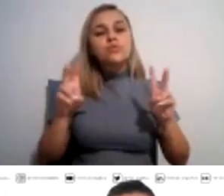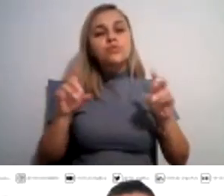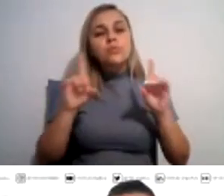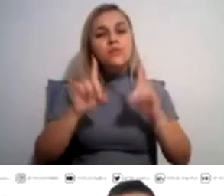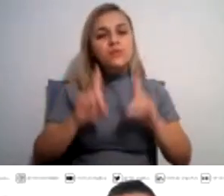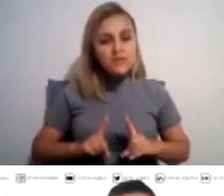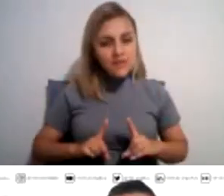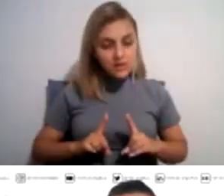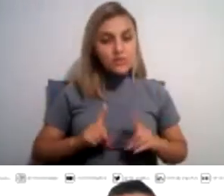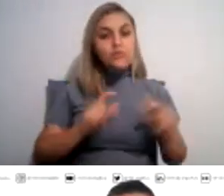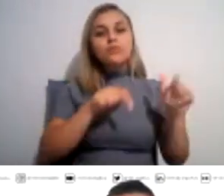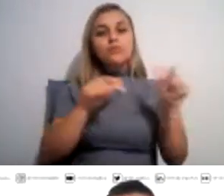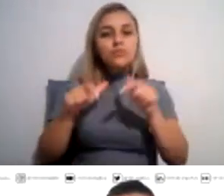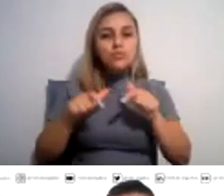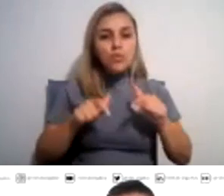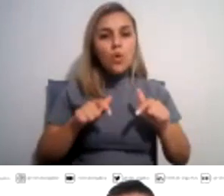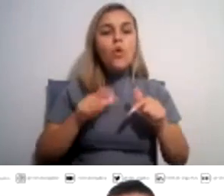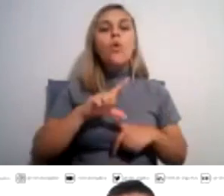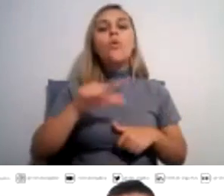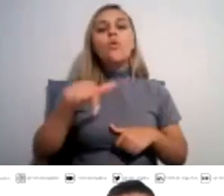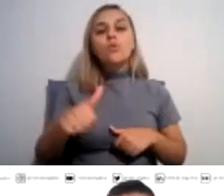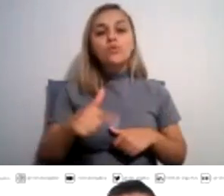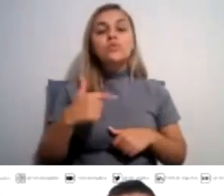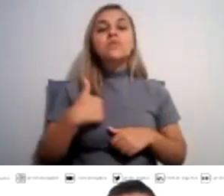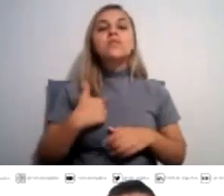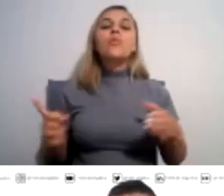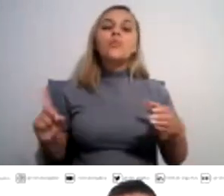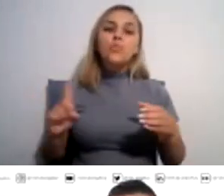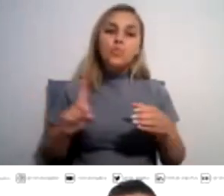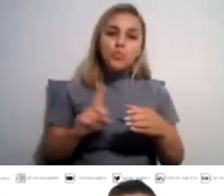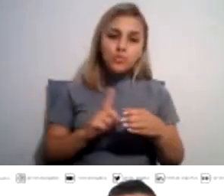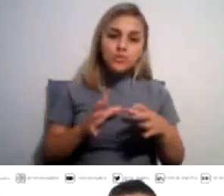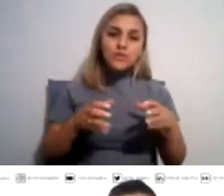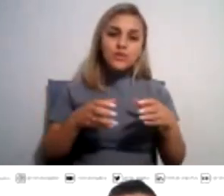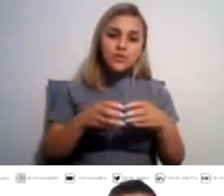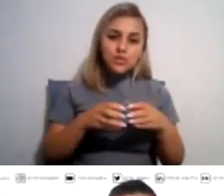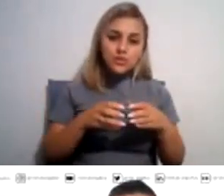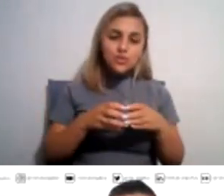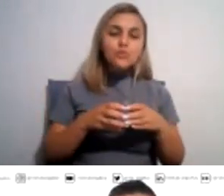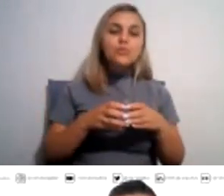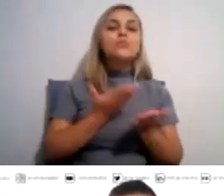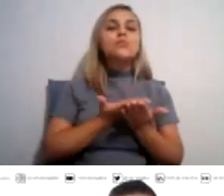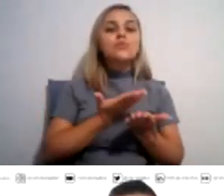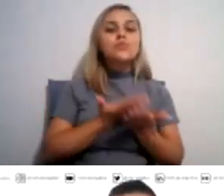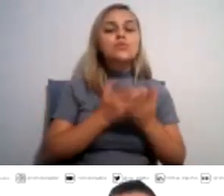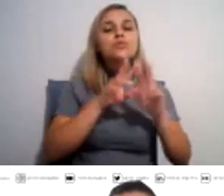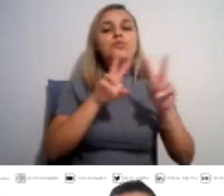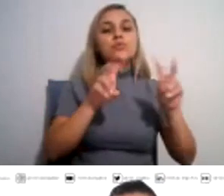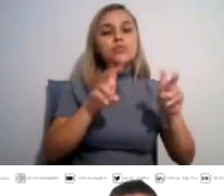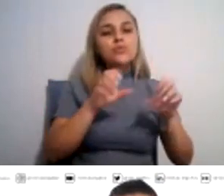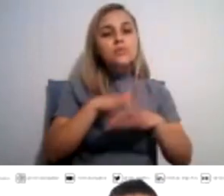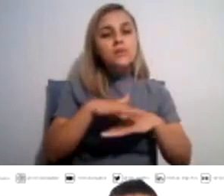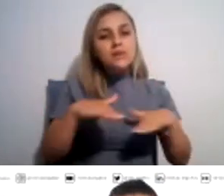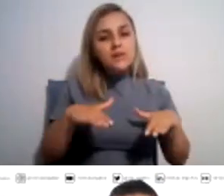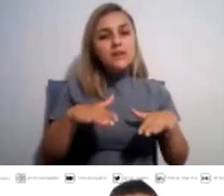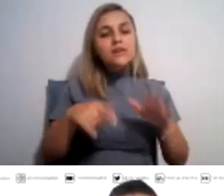locais. Então eu faço parte do núcleo de estudos em relação à criança e adolescente com deficiência da Sociedade de